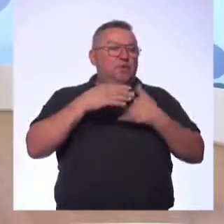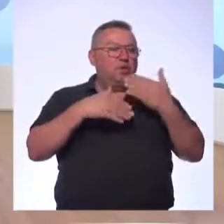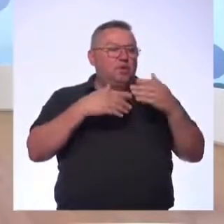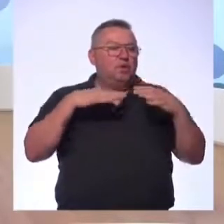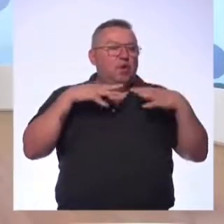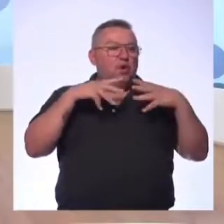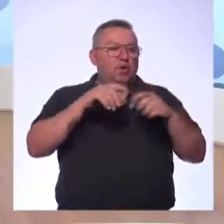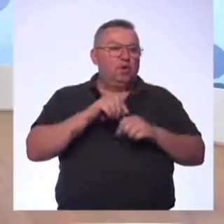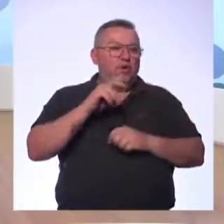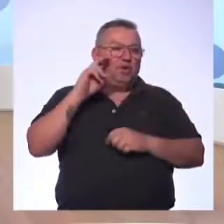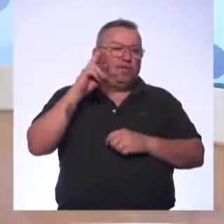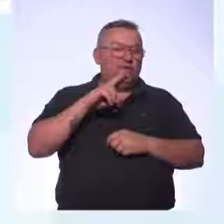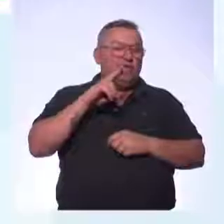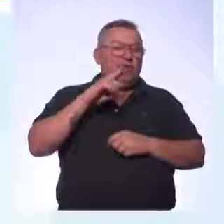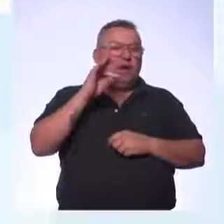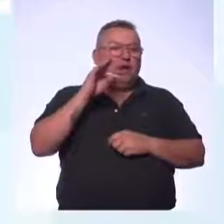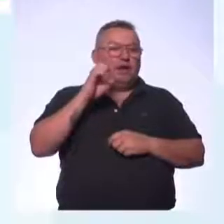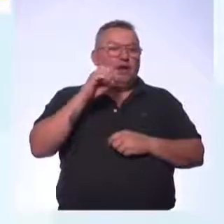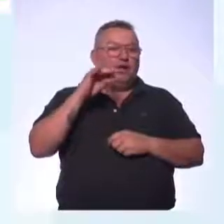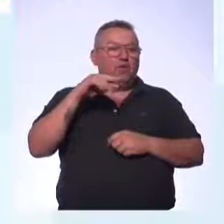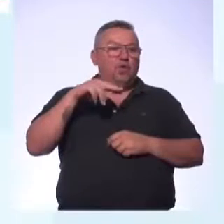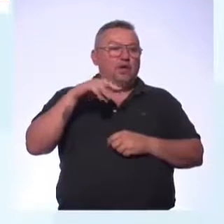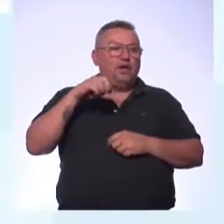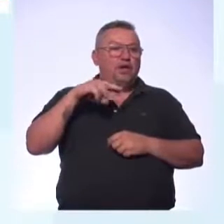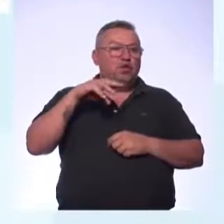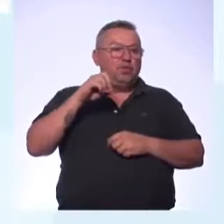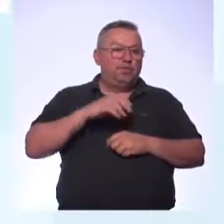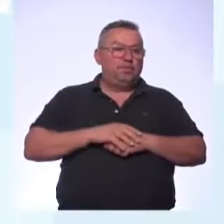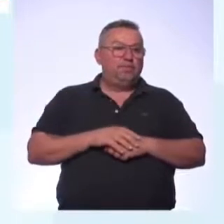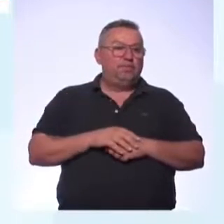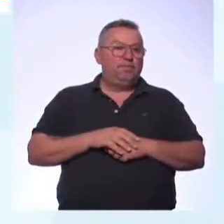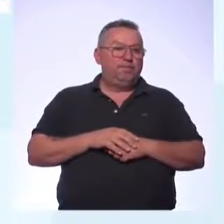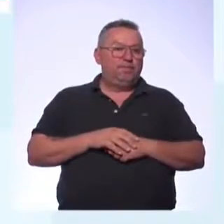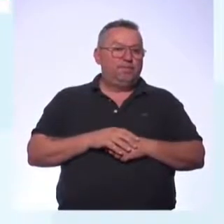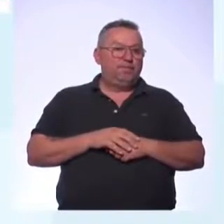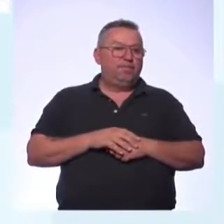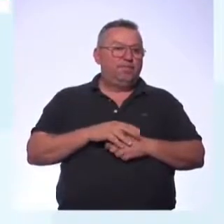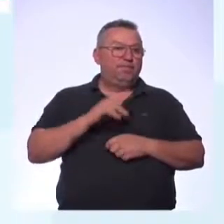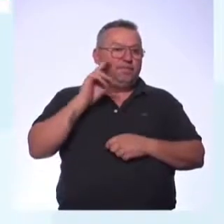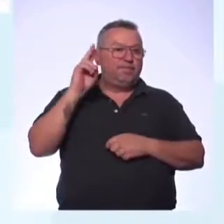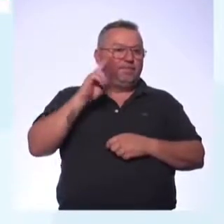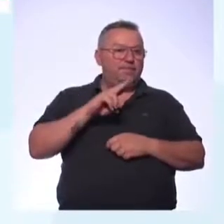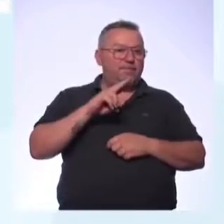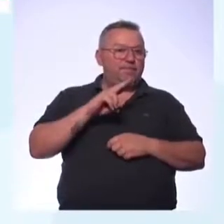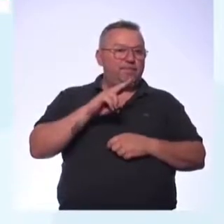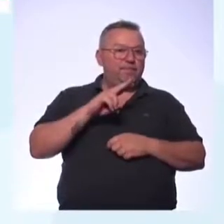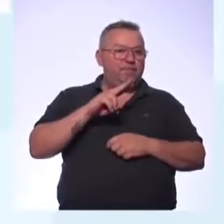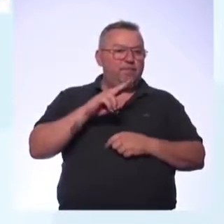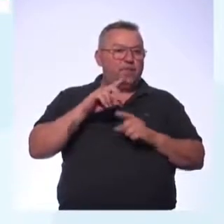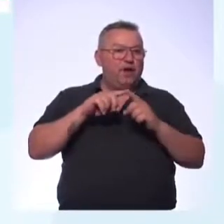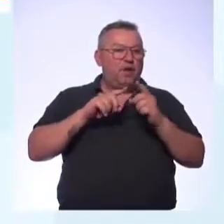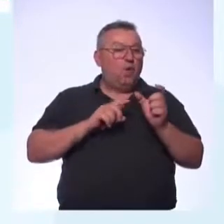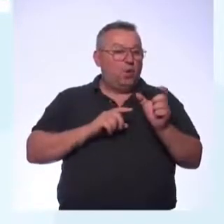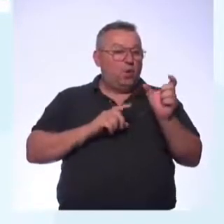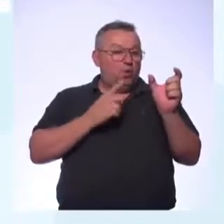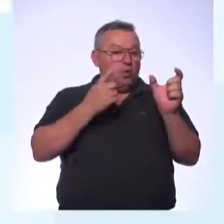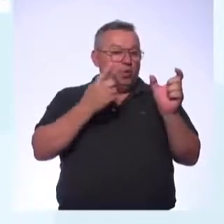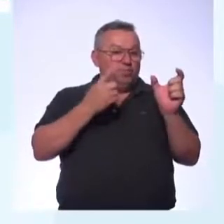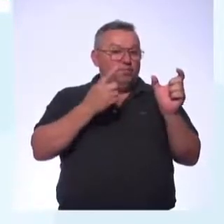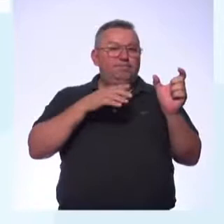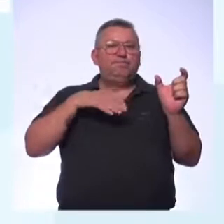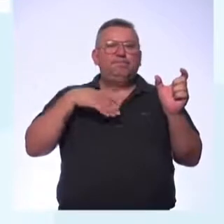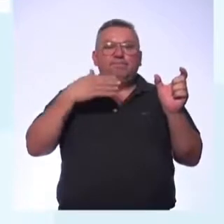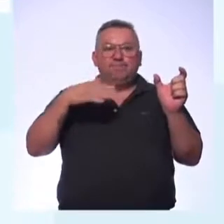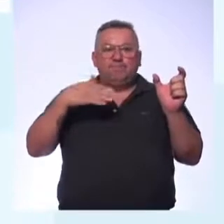Então, vamos ver agora o tectonismo e a orogênese aí, para não se alongar. Então, nós temos, né, o que nós vimos na parte 1, né, o processo